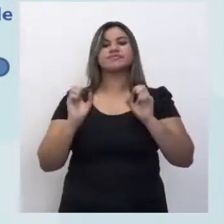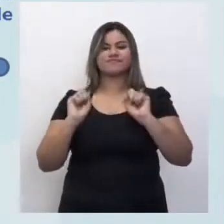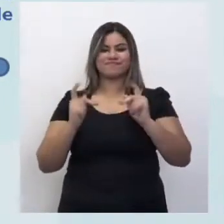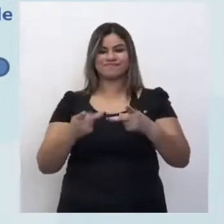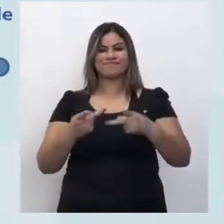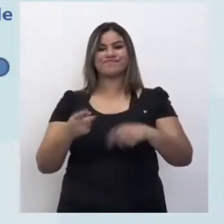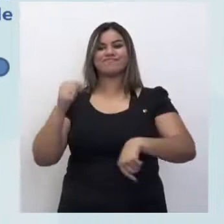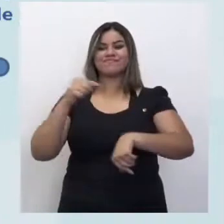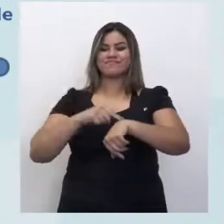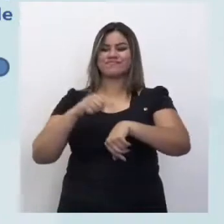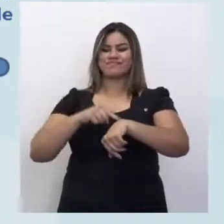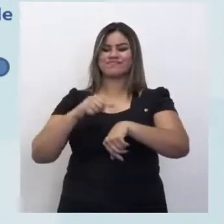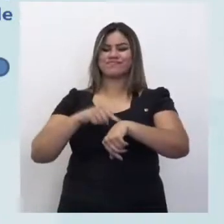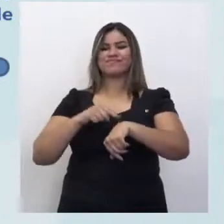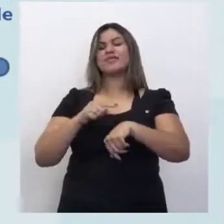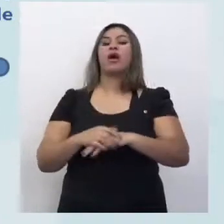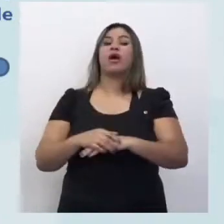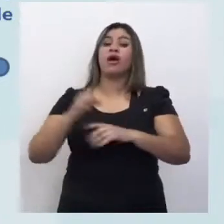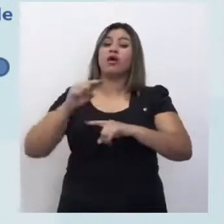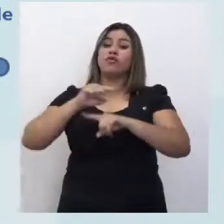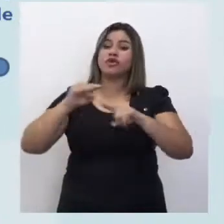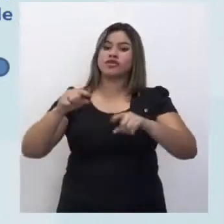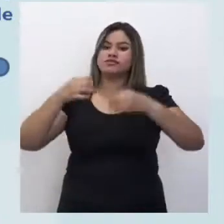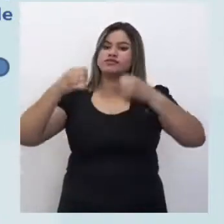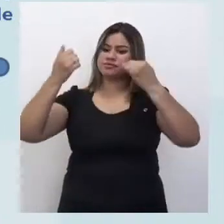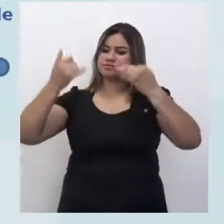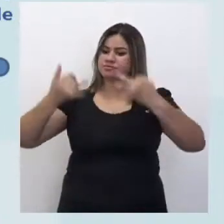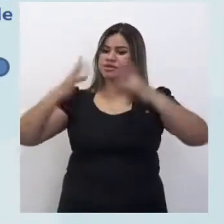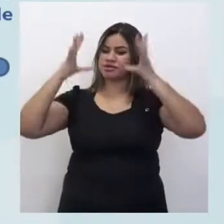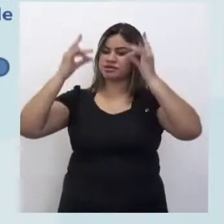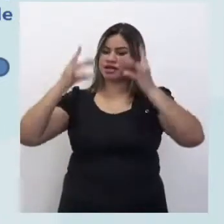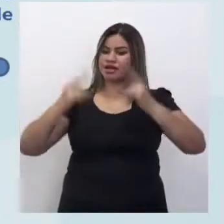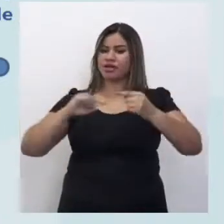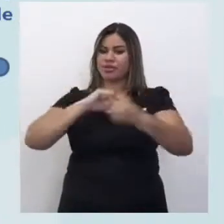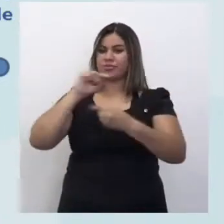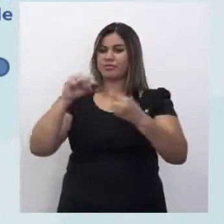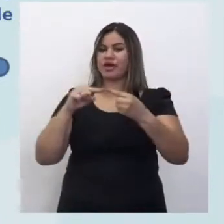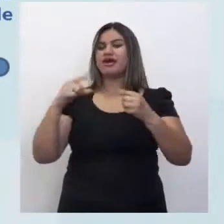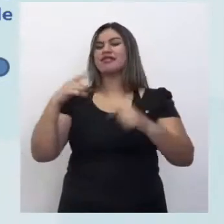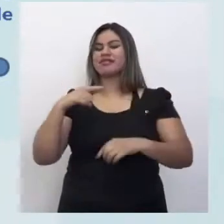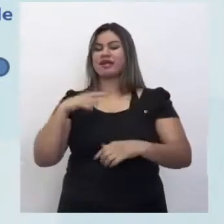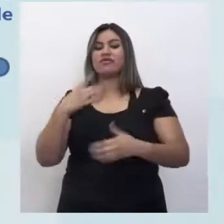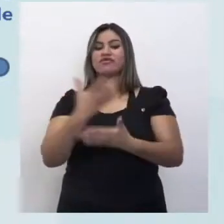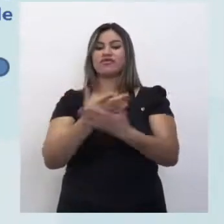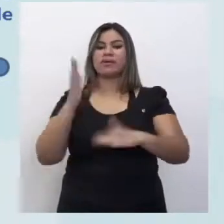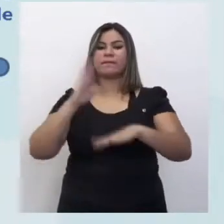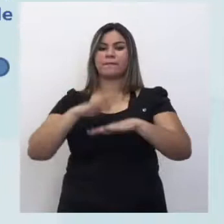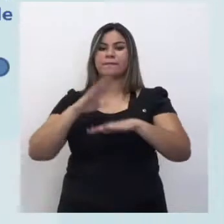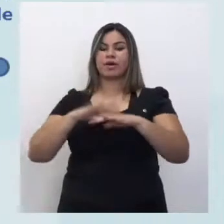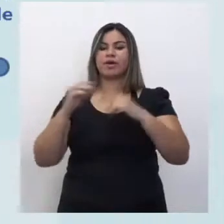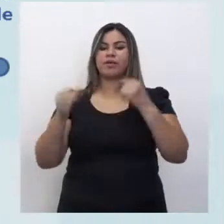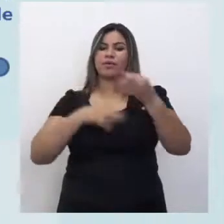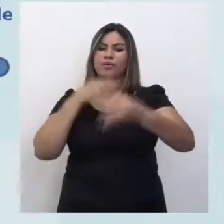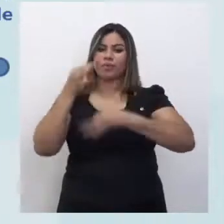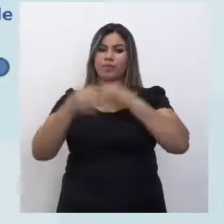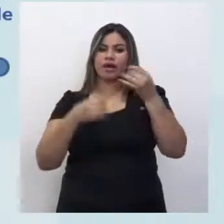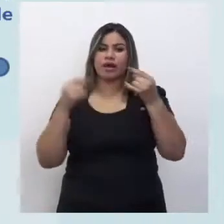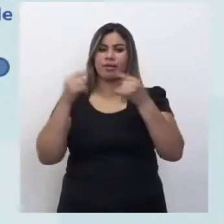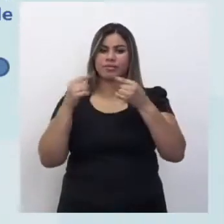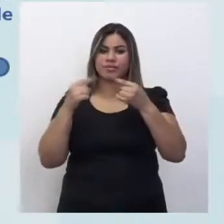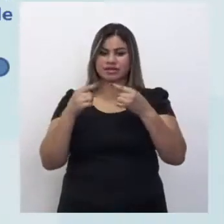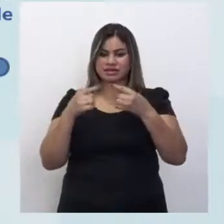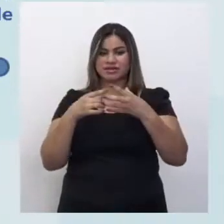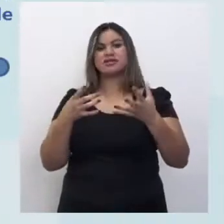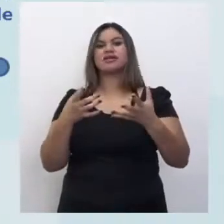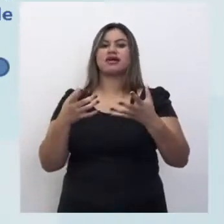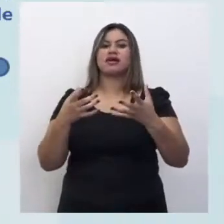também. Capriche nos argumentos, porque esse é o objetivo do nosso debate, vocês formularem argumentos, né, se expressarem